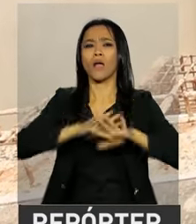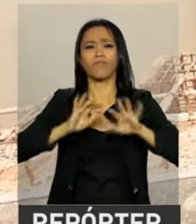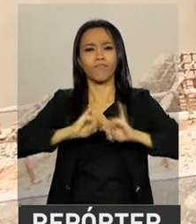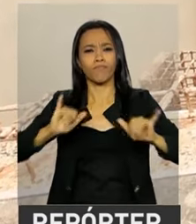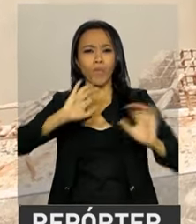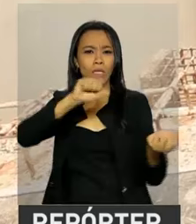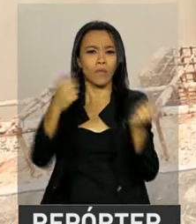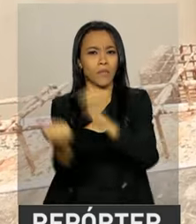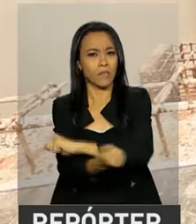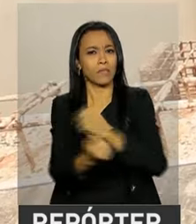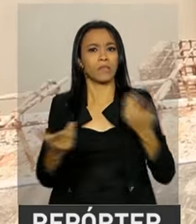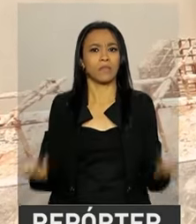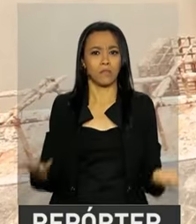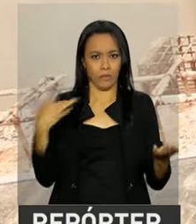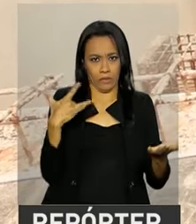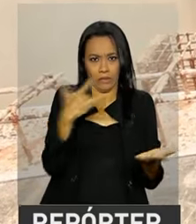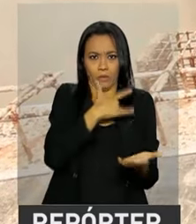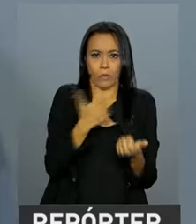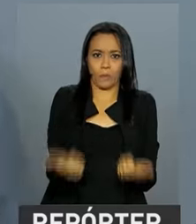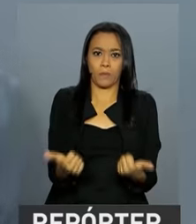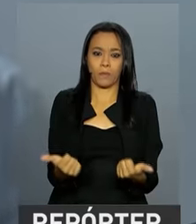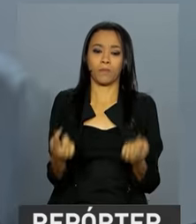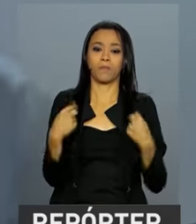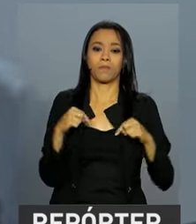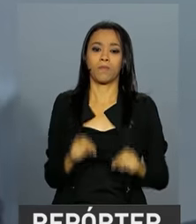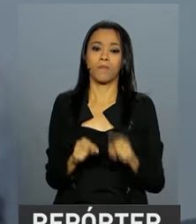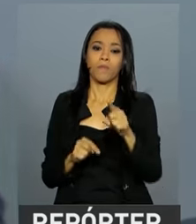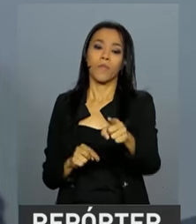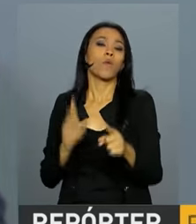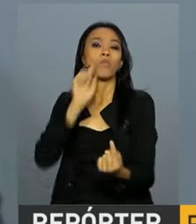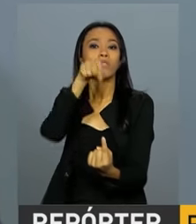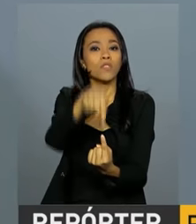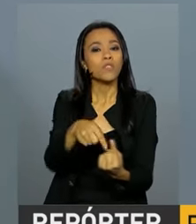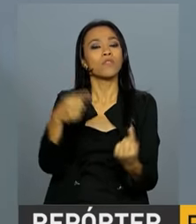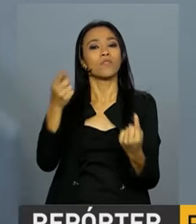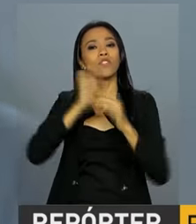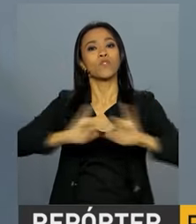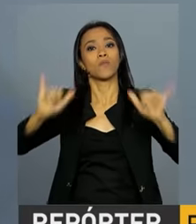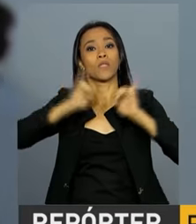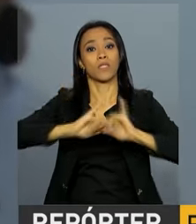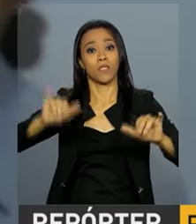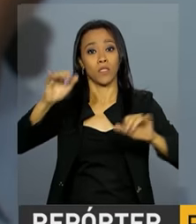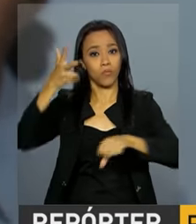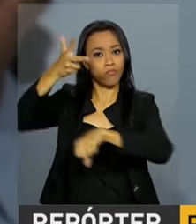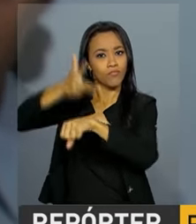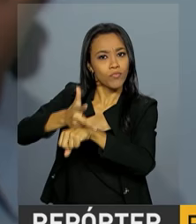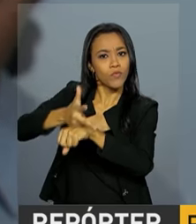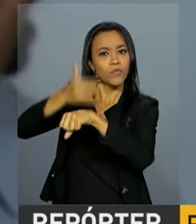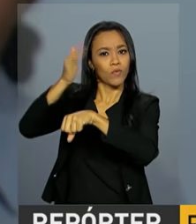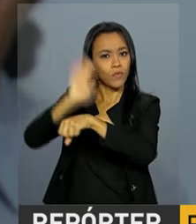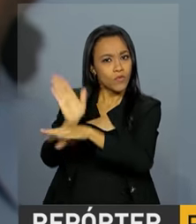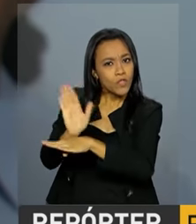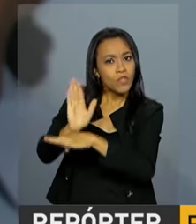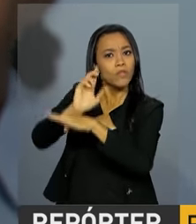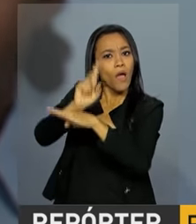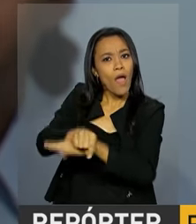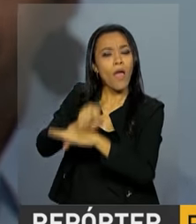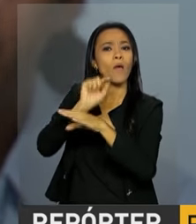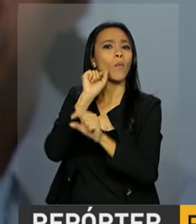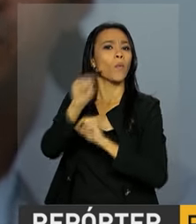o país. A campanha tem o objetivo de despertar uma consciência educativa para